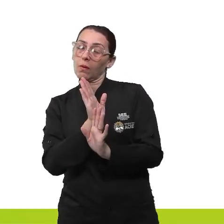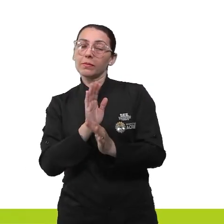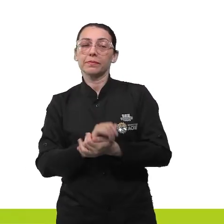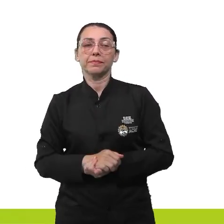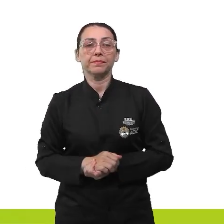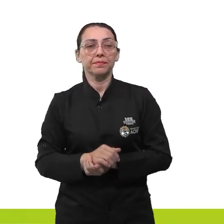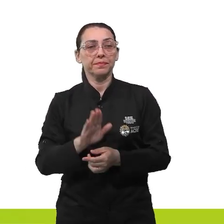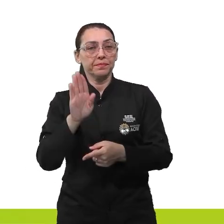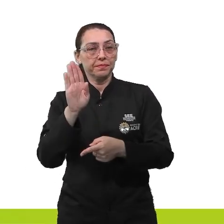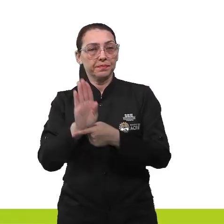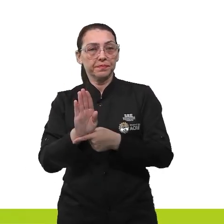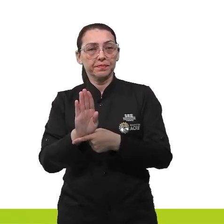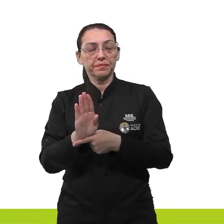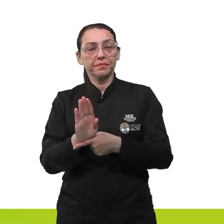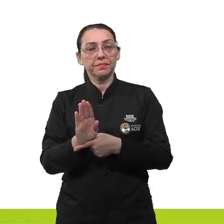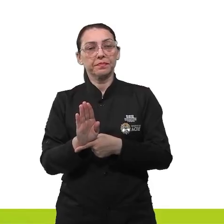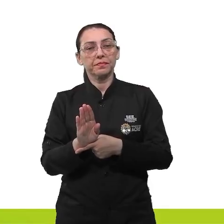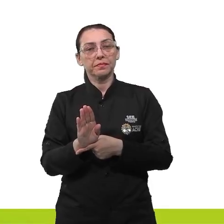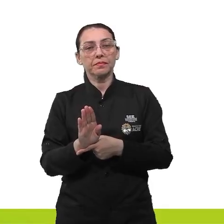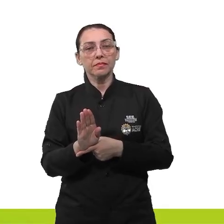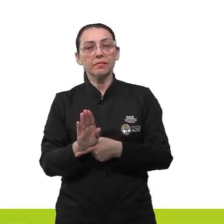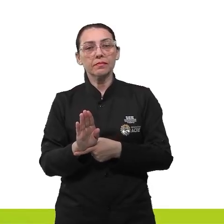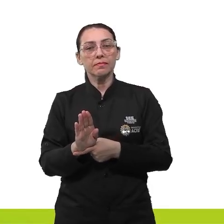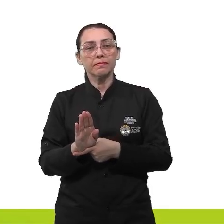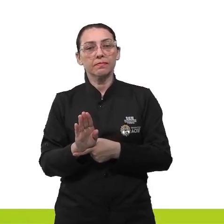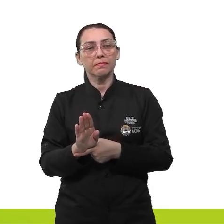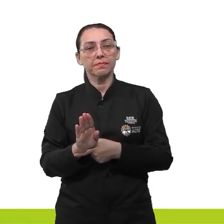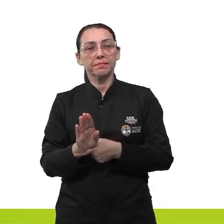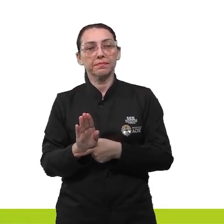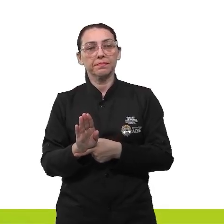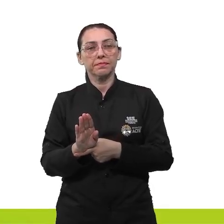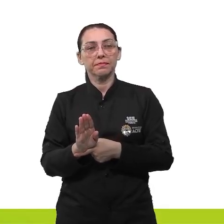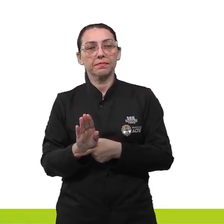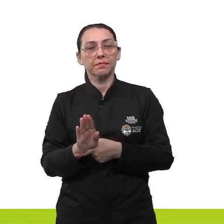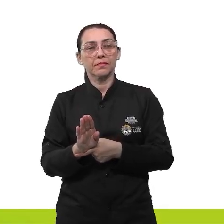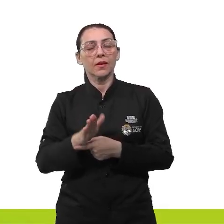correta, né? Mas vamos analisar as outras.